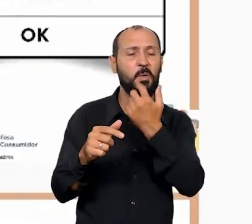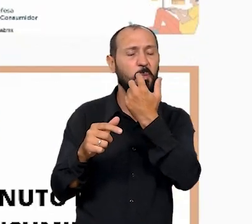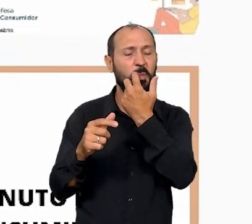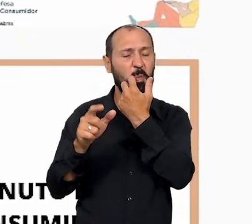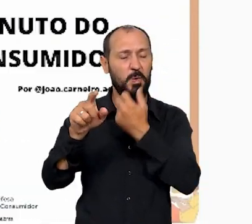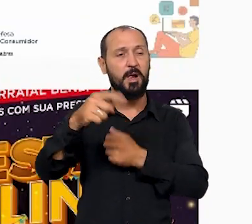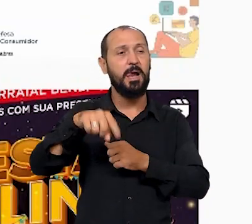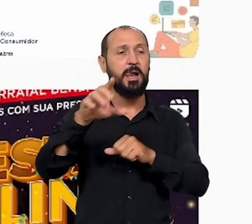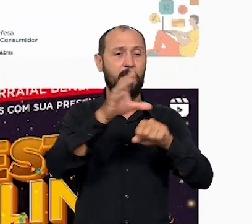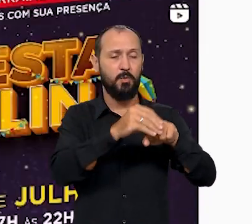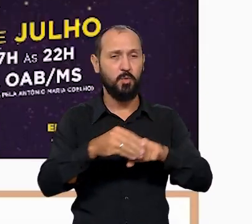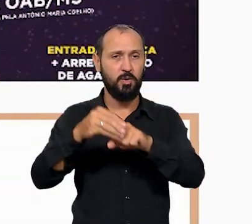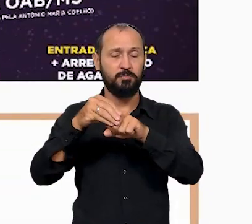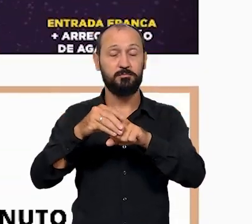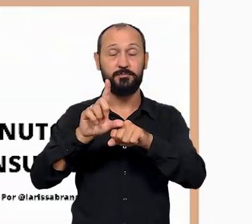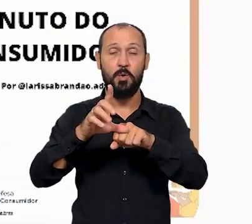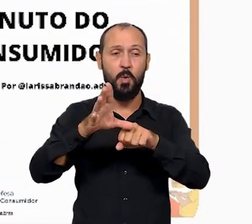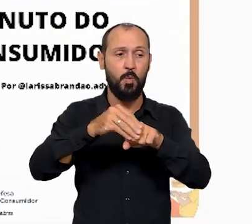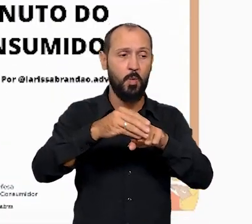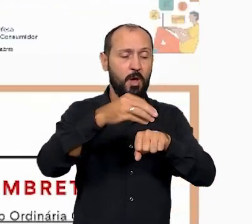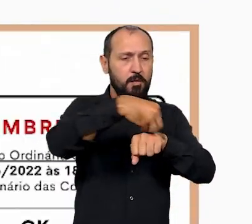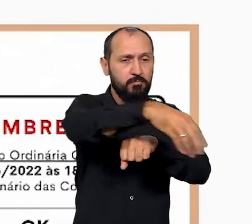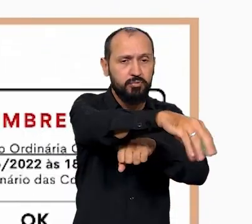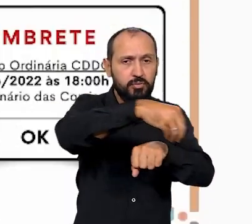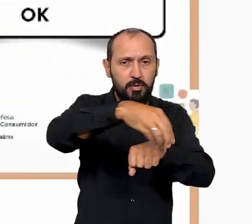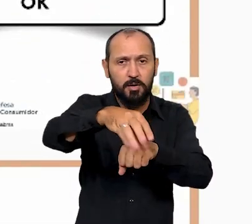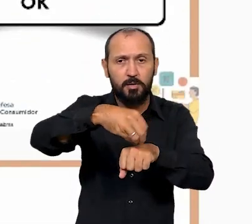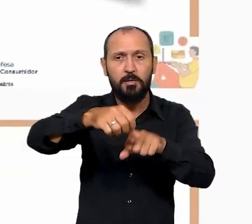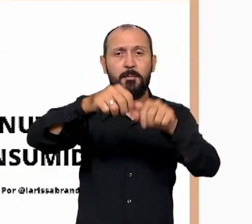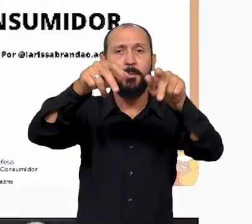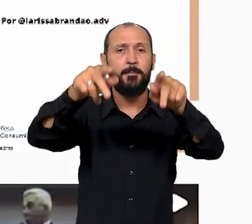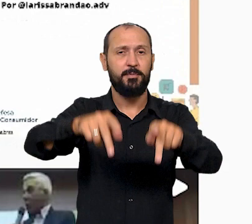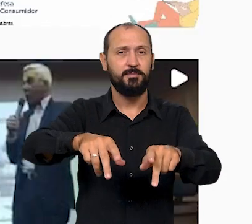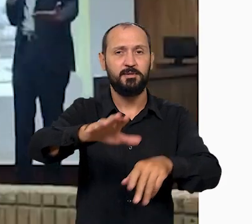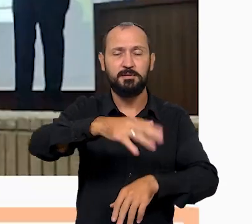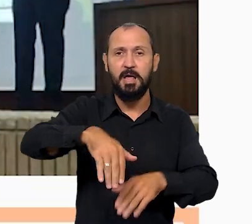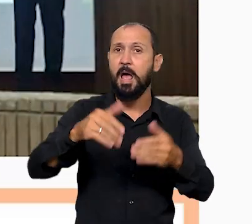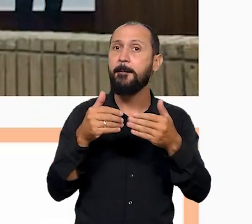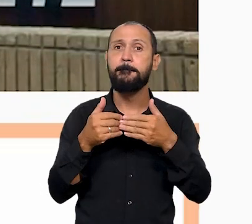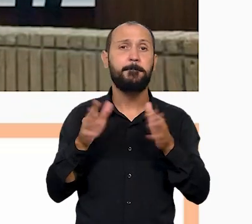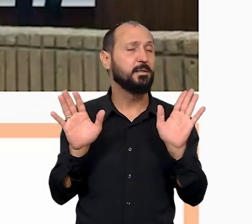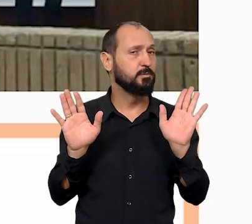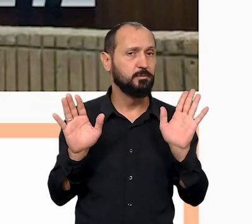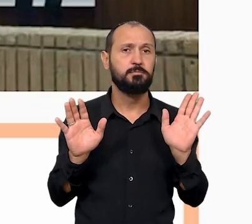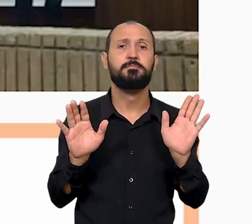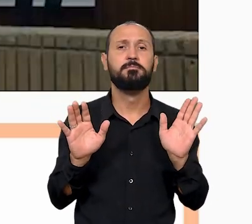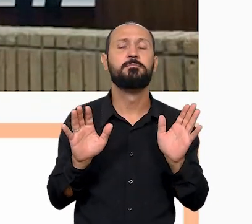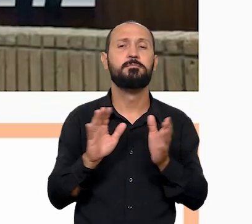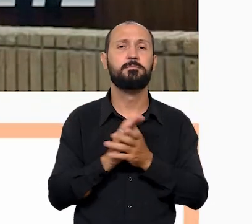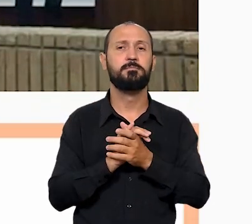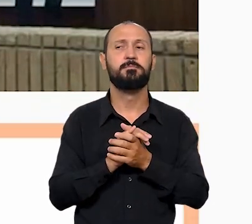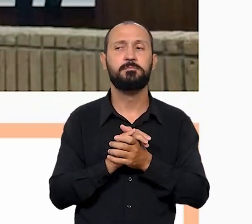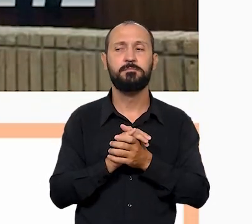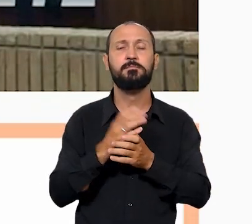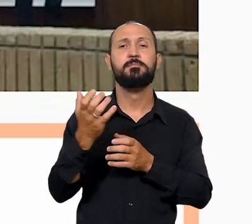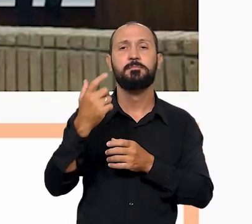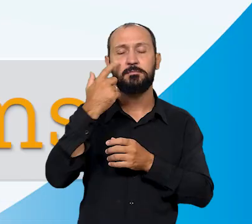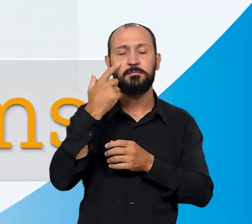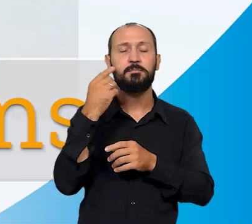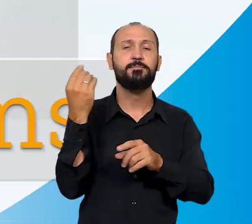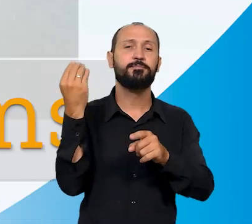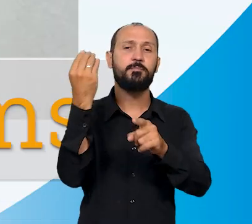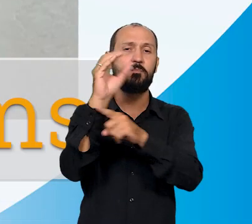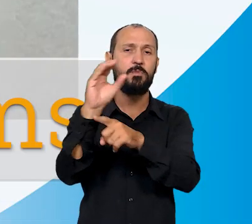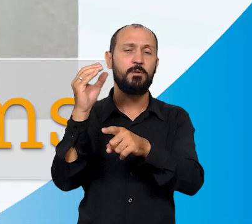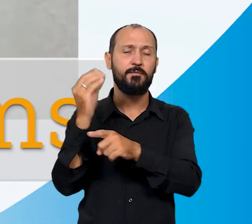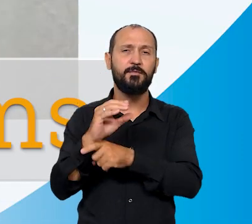é justamente trazer o conhecimento, levar o conhecimento para a população. É uma página aberta, né? E